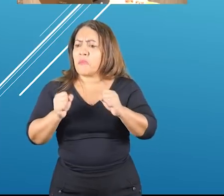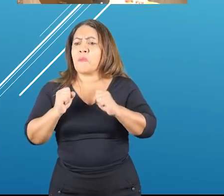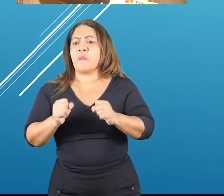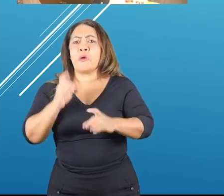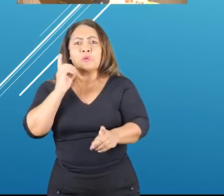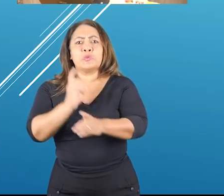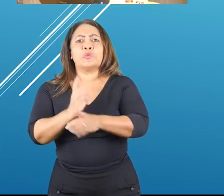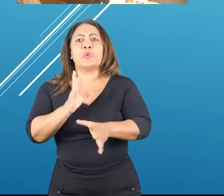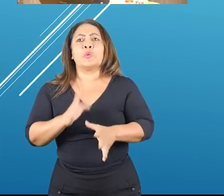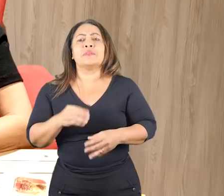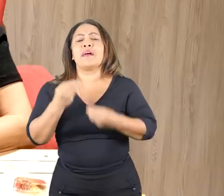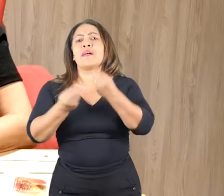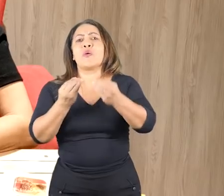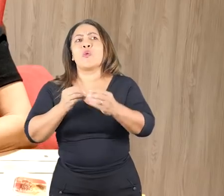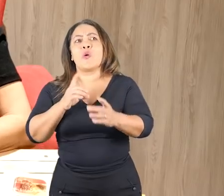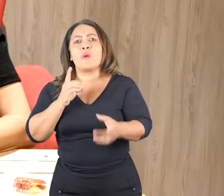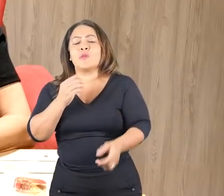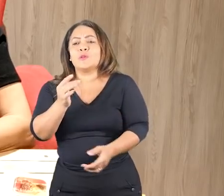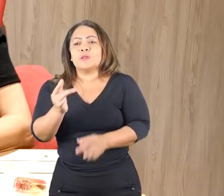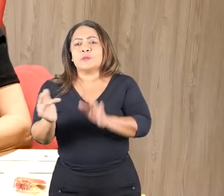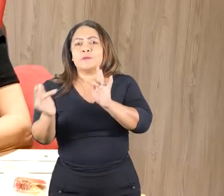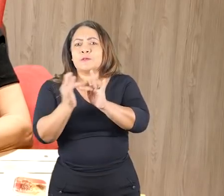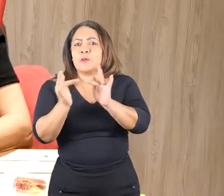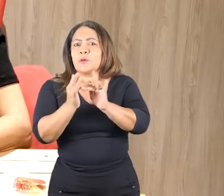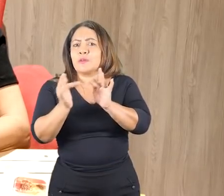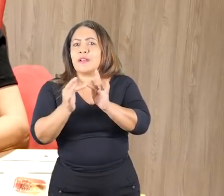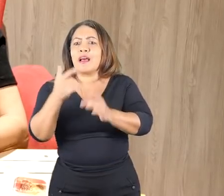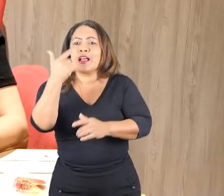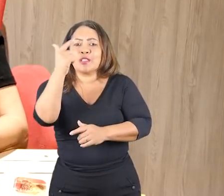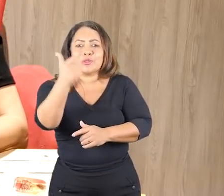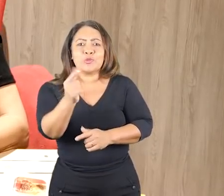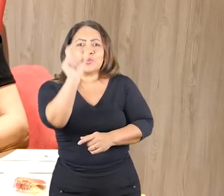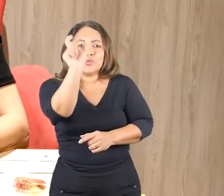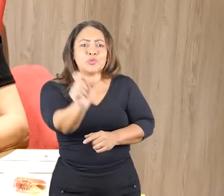vai encontrar uma forma de chegar até seus alunos.